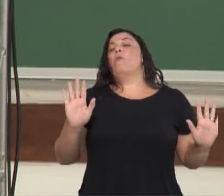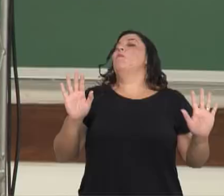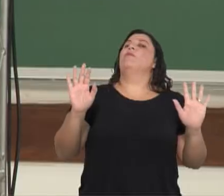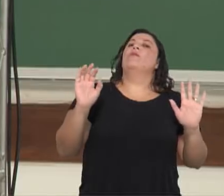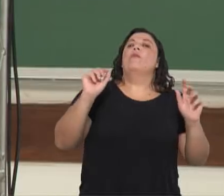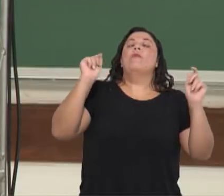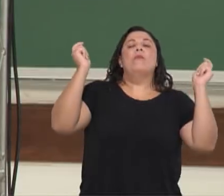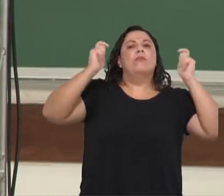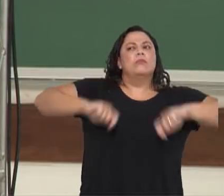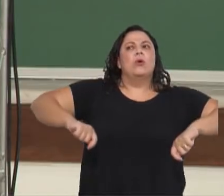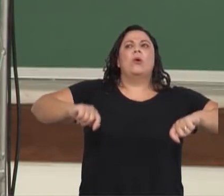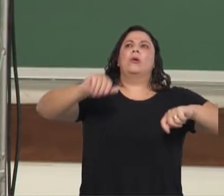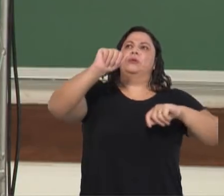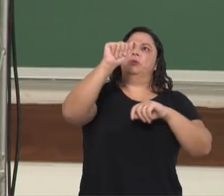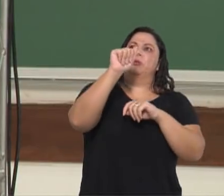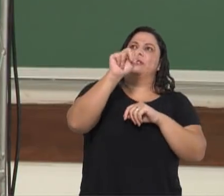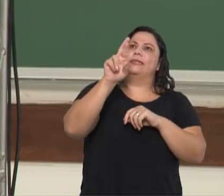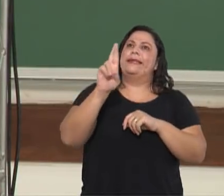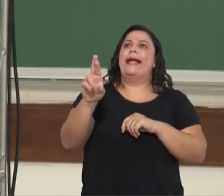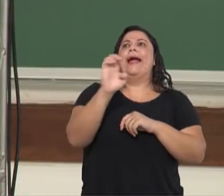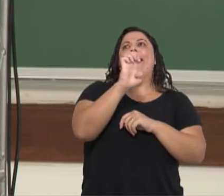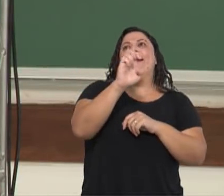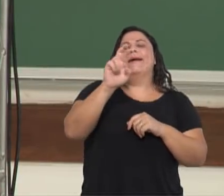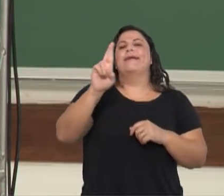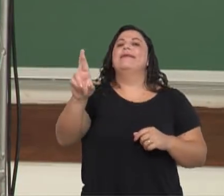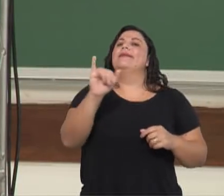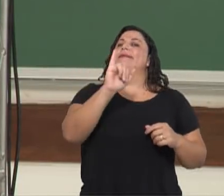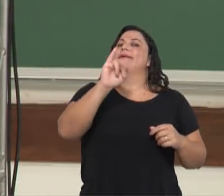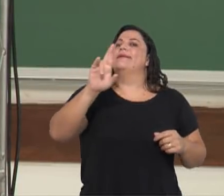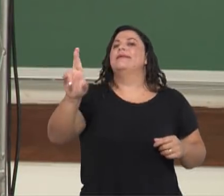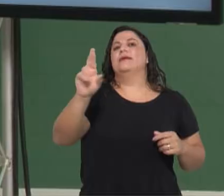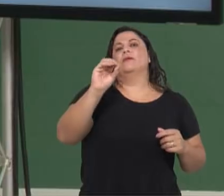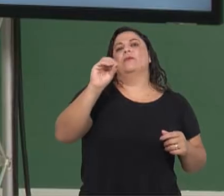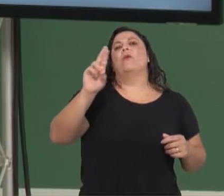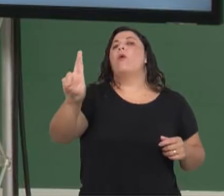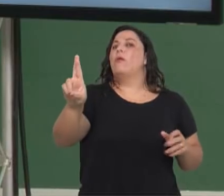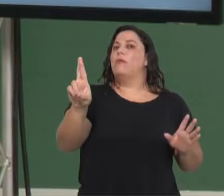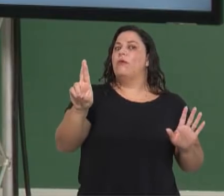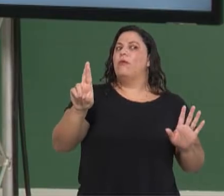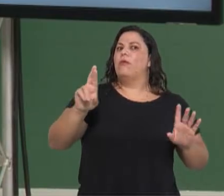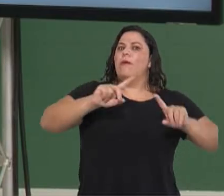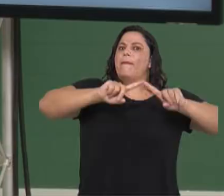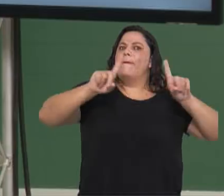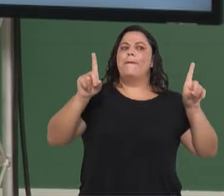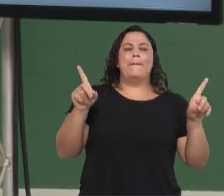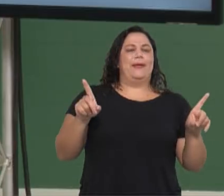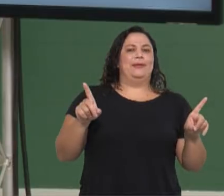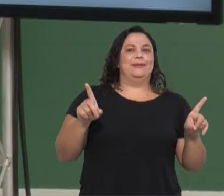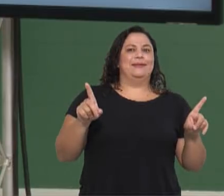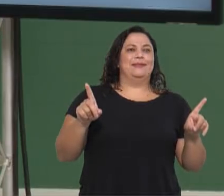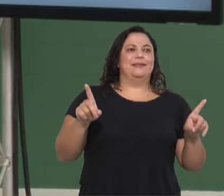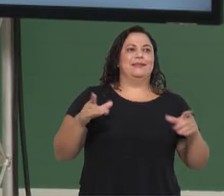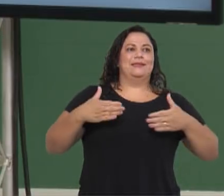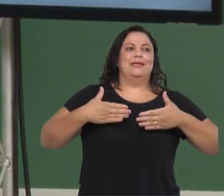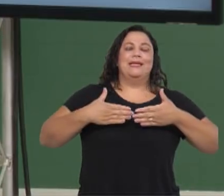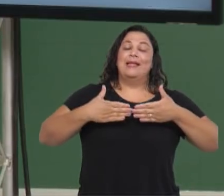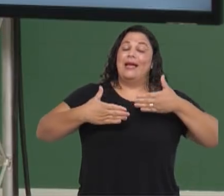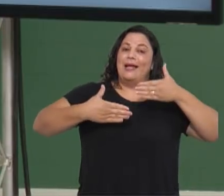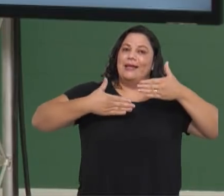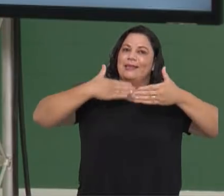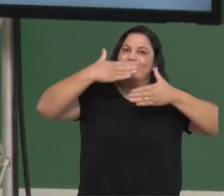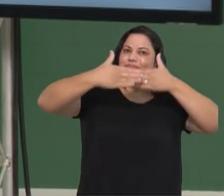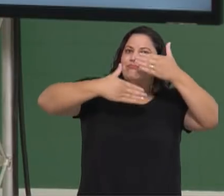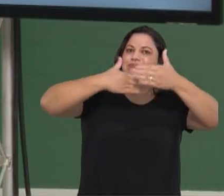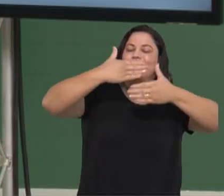ar, em er, em ir ou em or. Mas ele não foi ainda, ele não passou pelo processo de